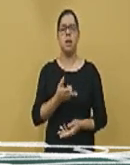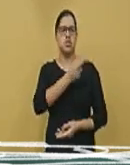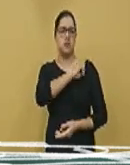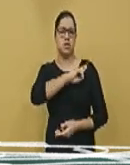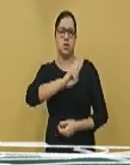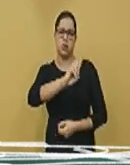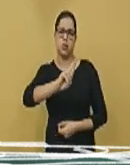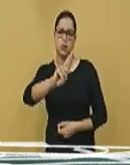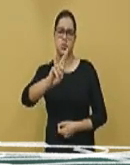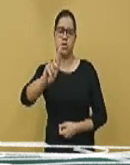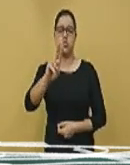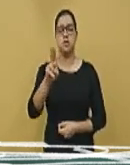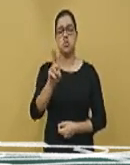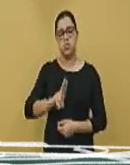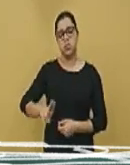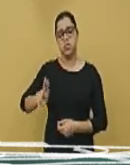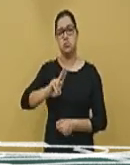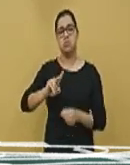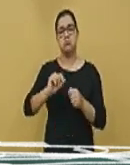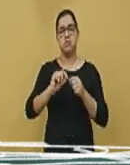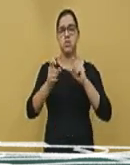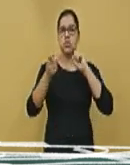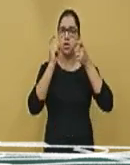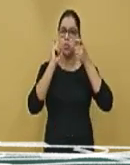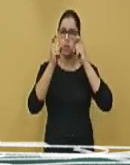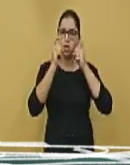esse espaço, fazer reuniões. Nós temos